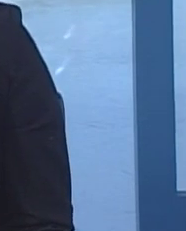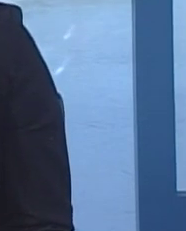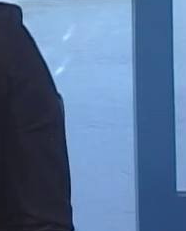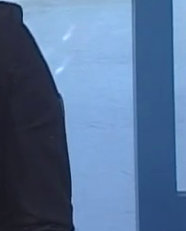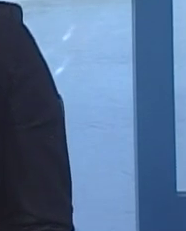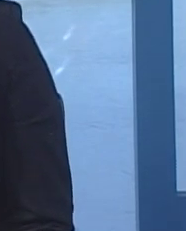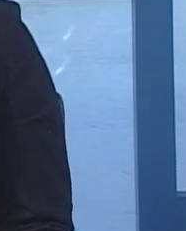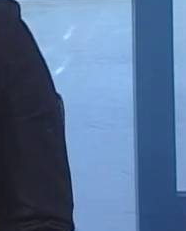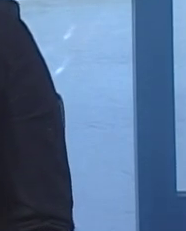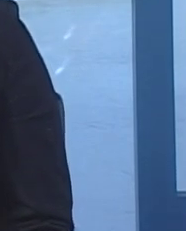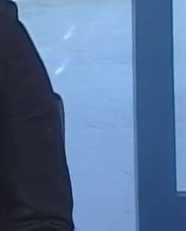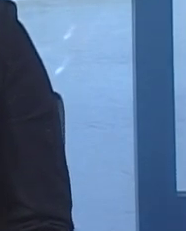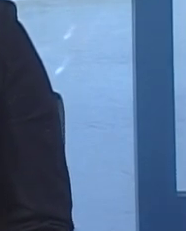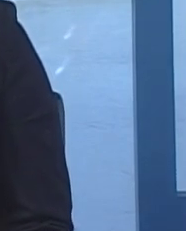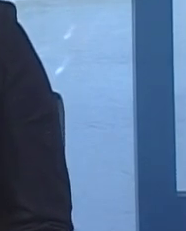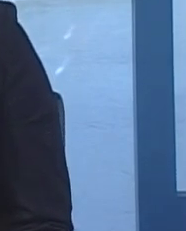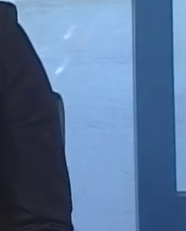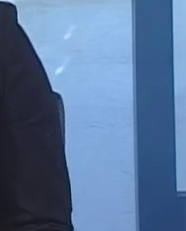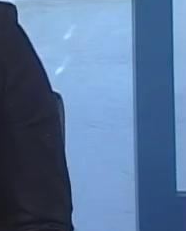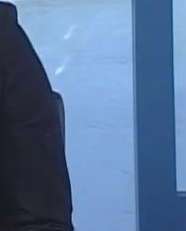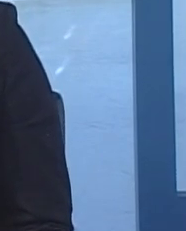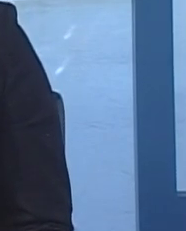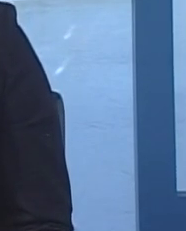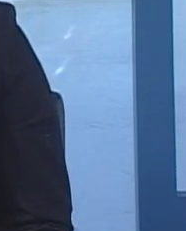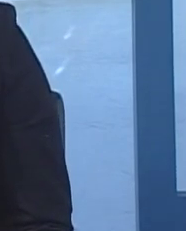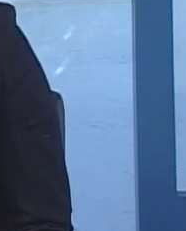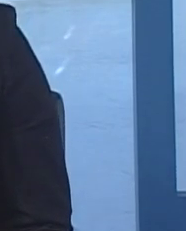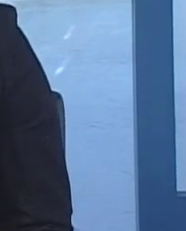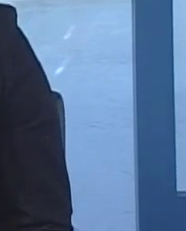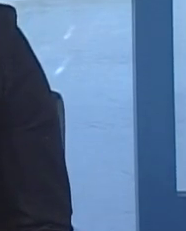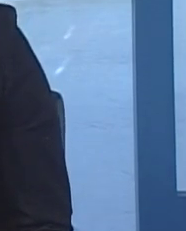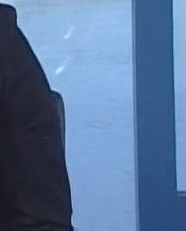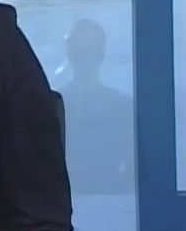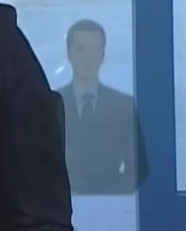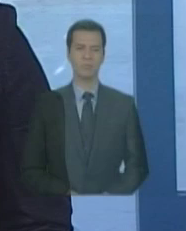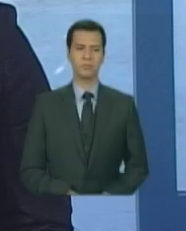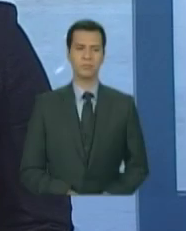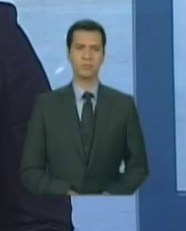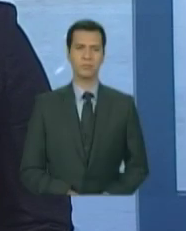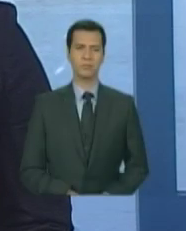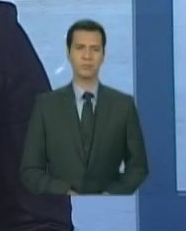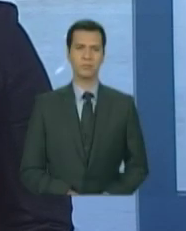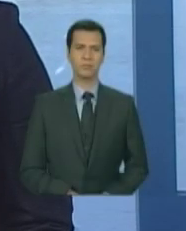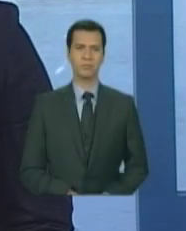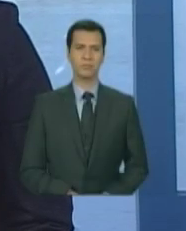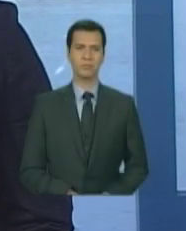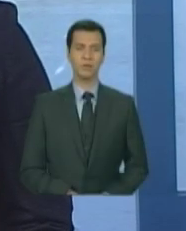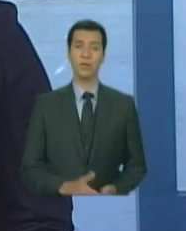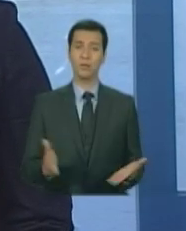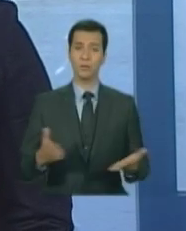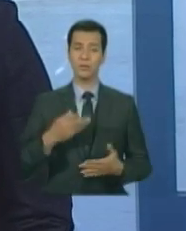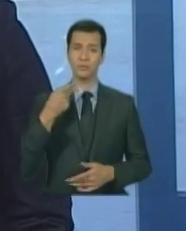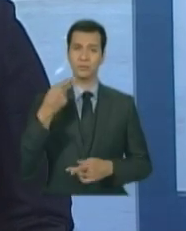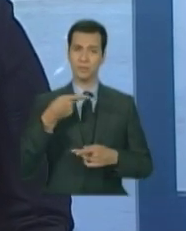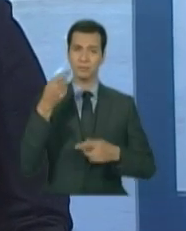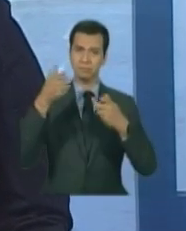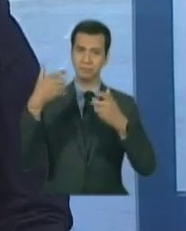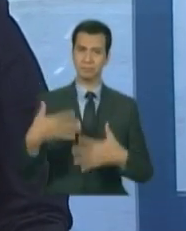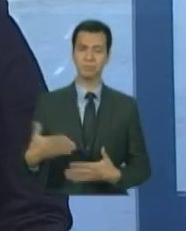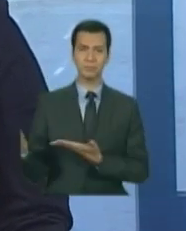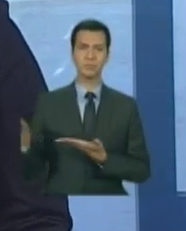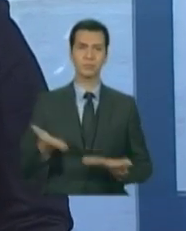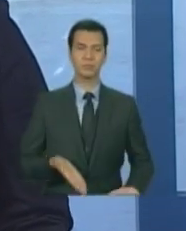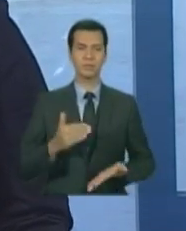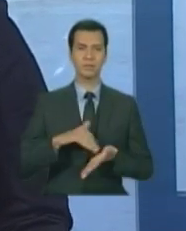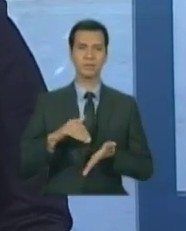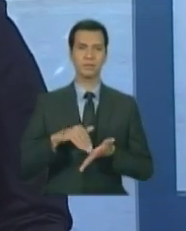papel fundamental na consolidação do acesso aos direitos de cidadania dessa população. E para falar sobre este assunto, convidamos hoje a